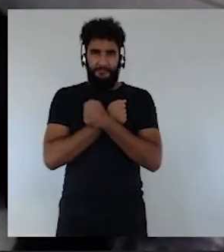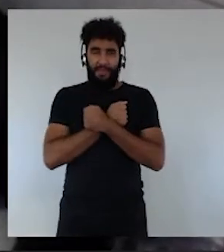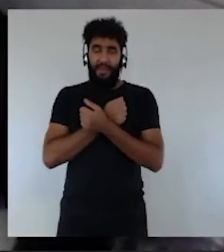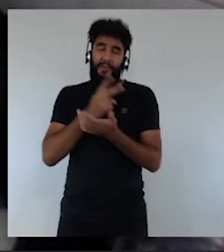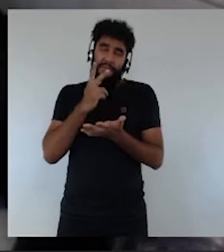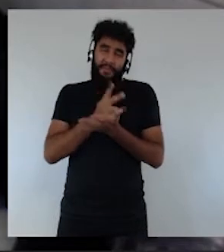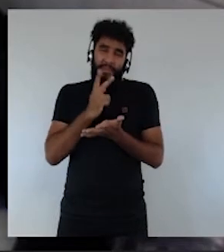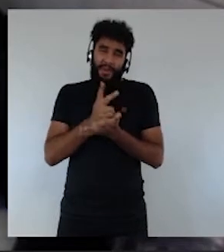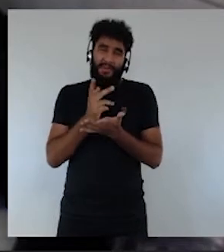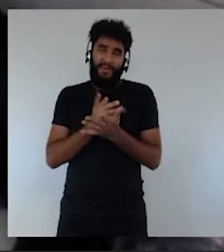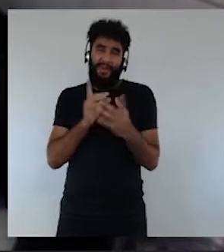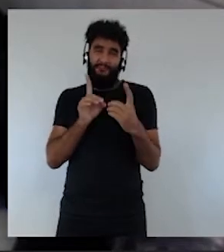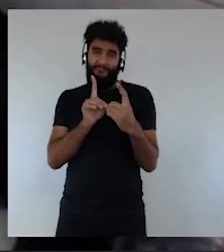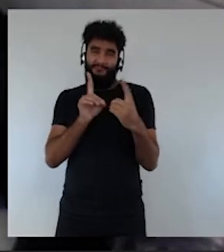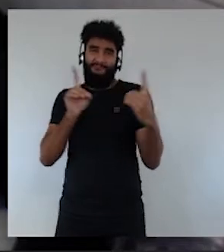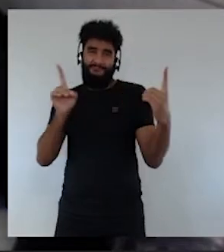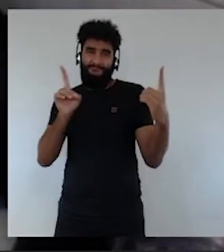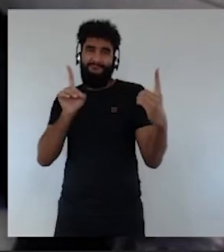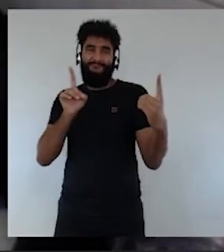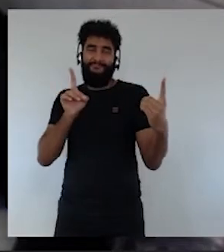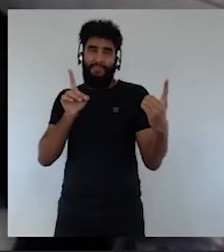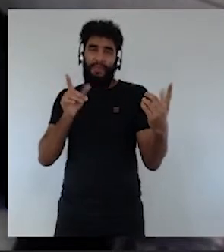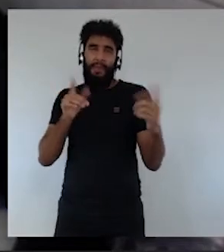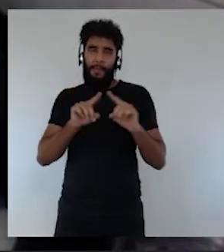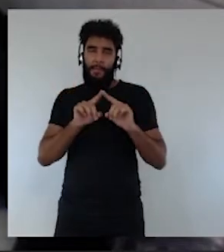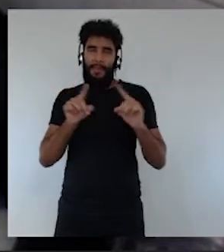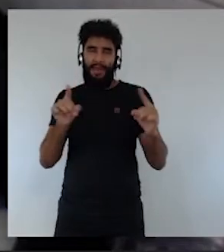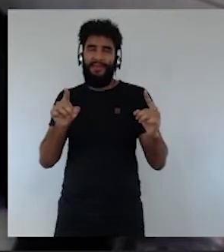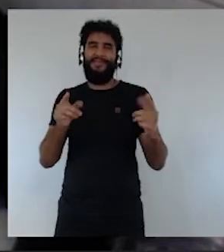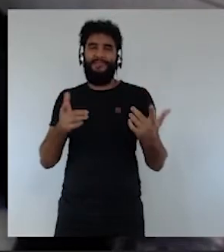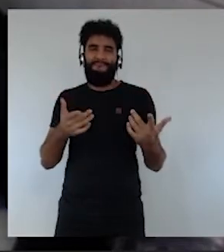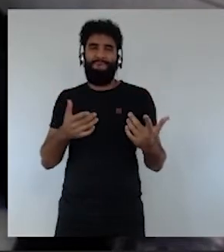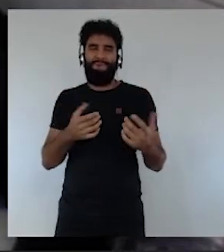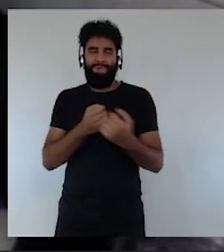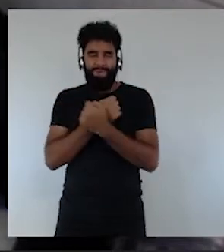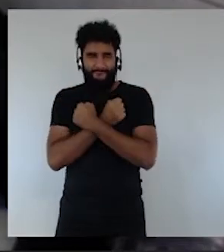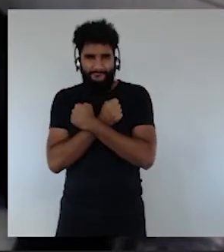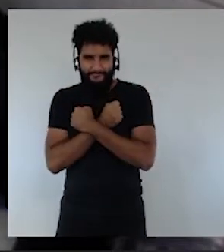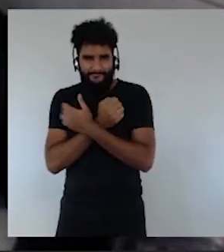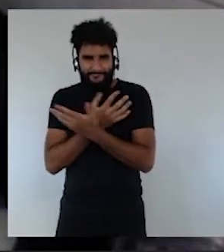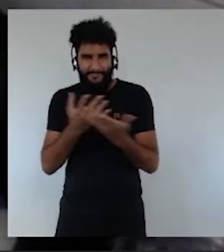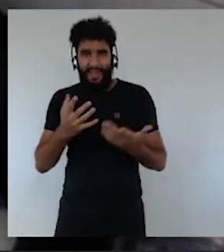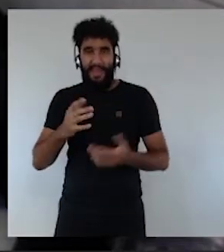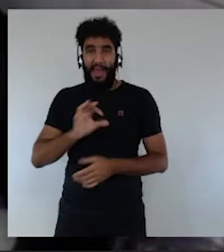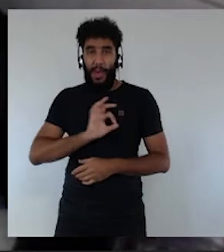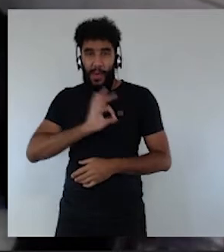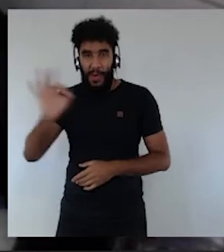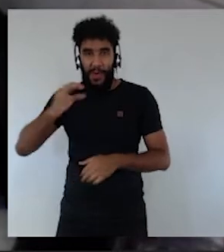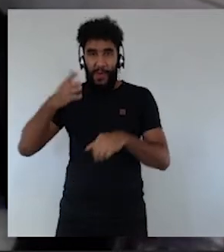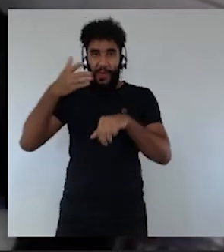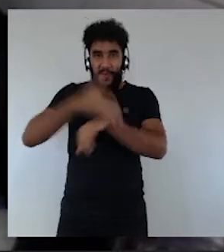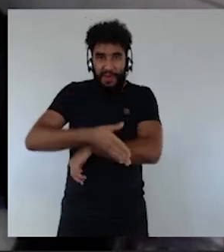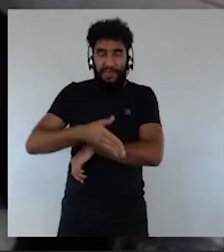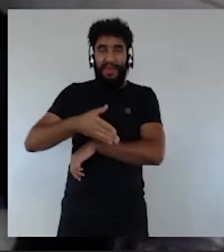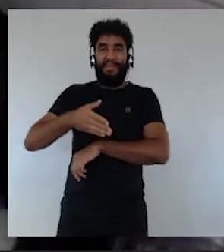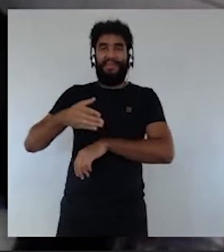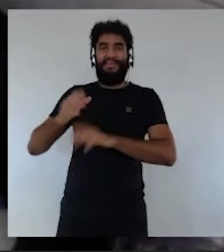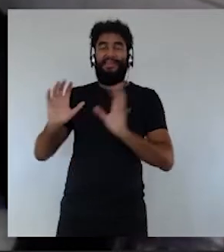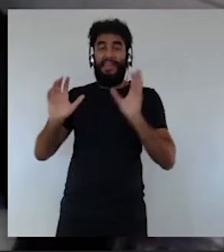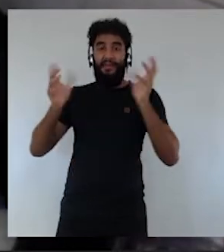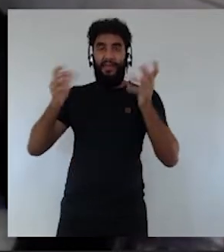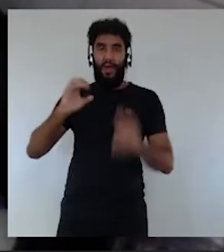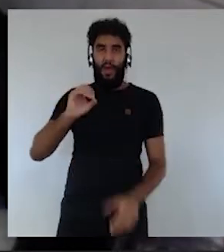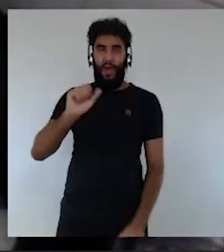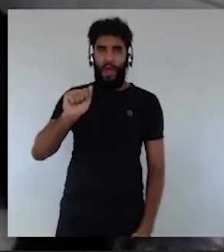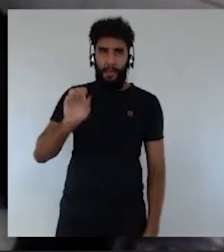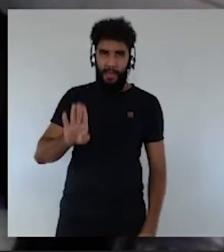virtualmente. É uma satisfação muito grande fazer parte desse evento magnífico que a OAB está